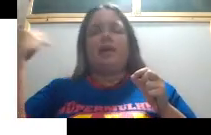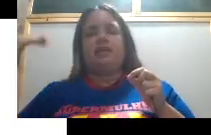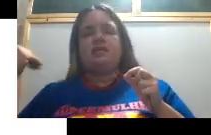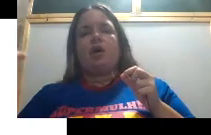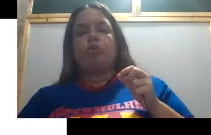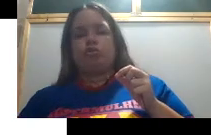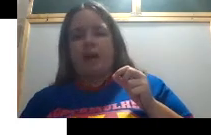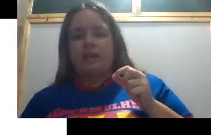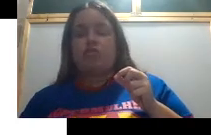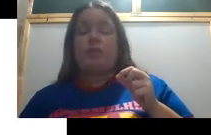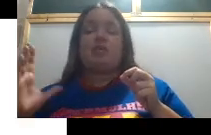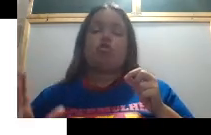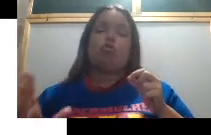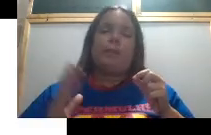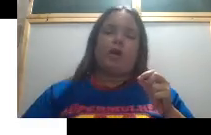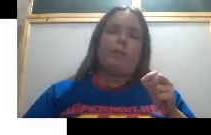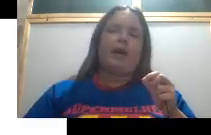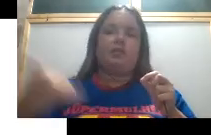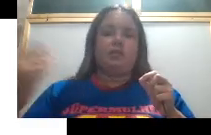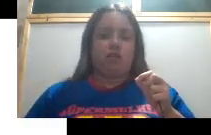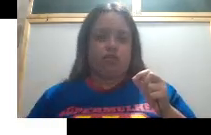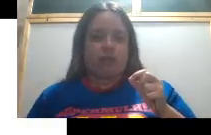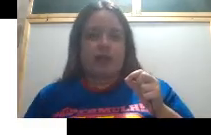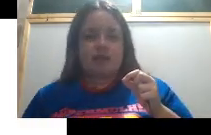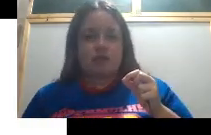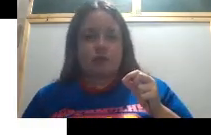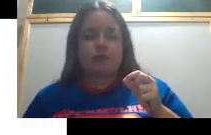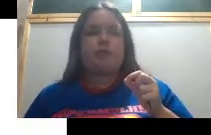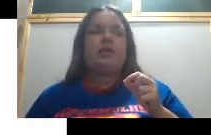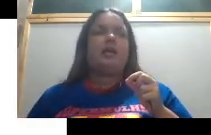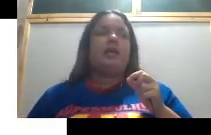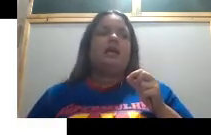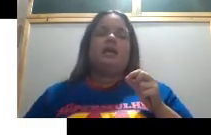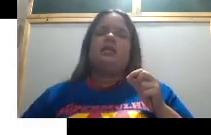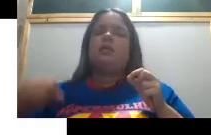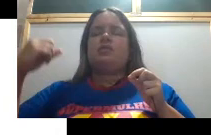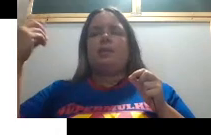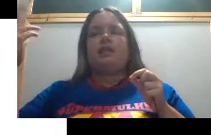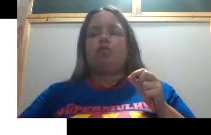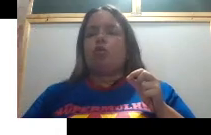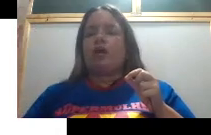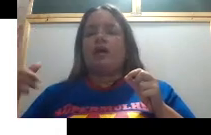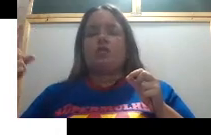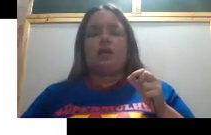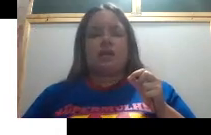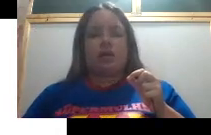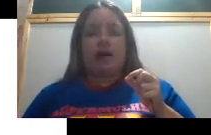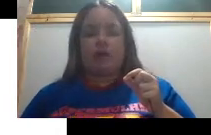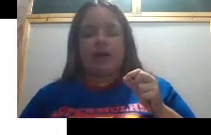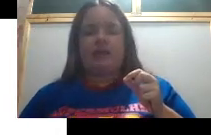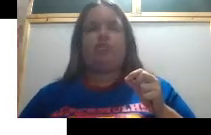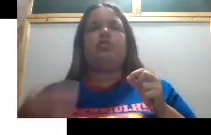uma parte que pertence a outros países mas a sua maior parte está no Brasil nós temos a mata dos cocais